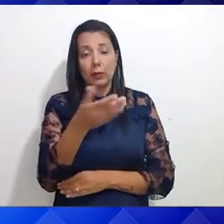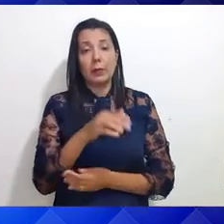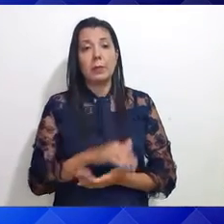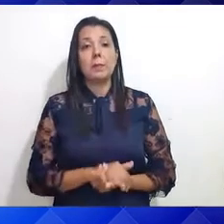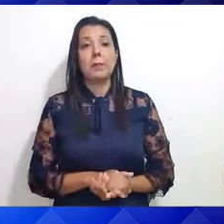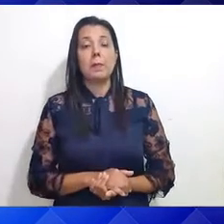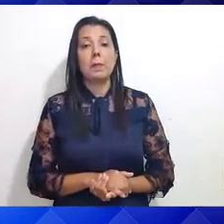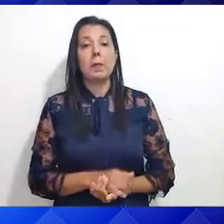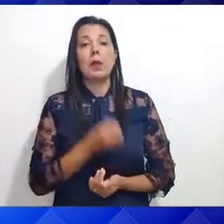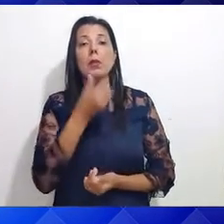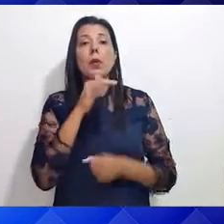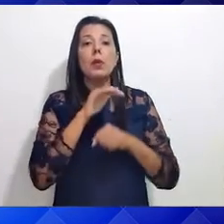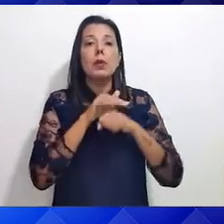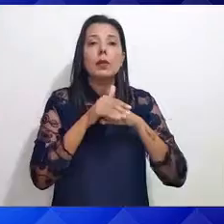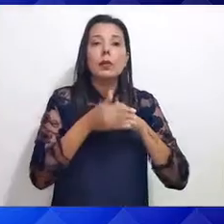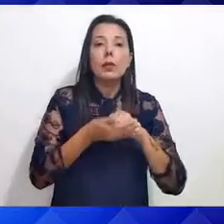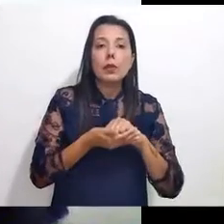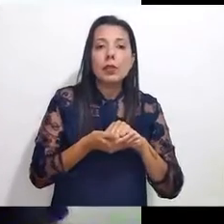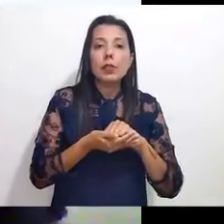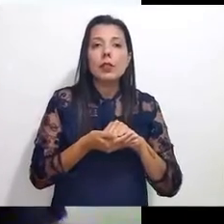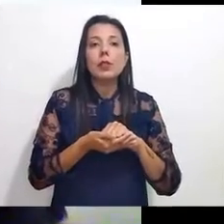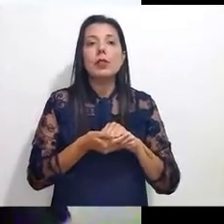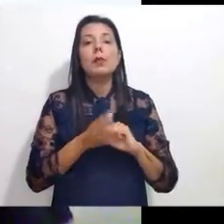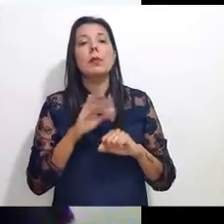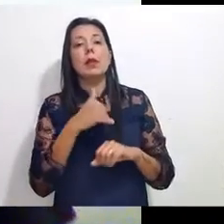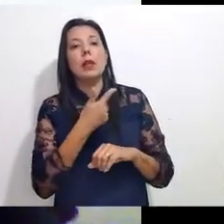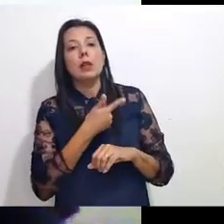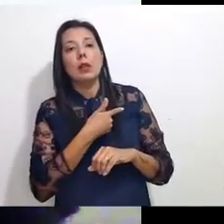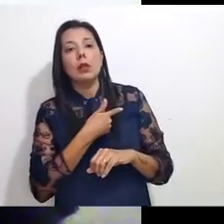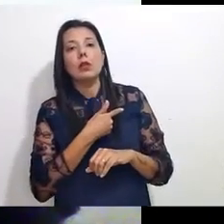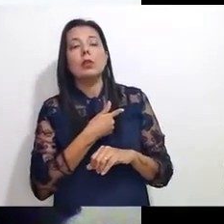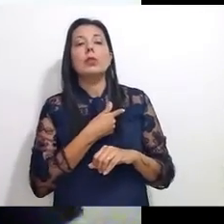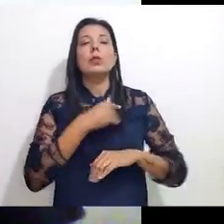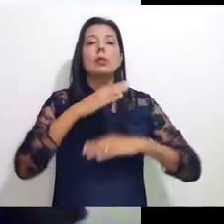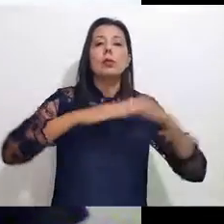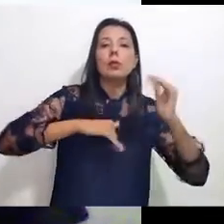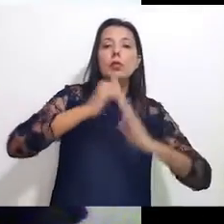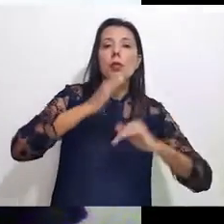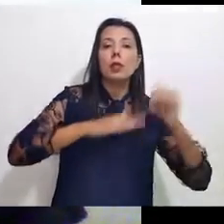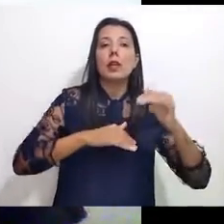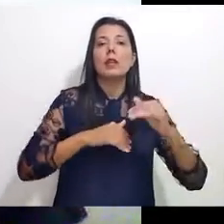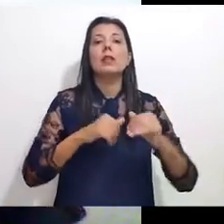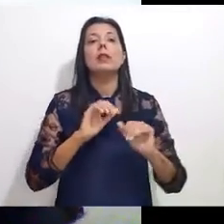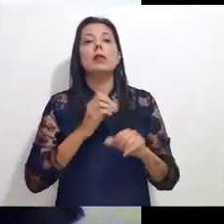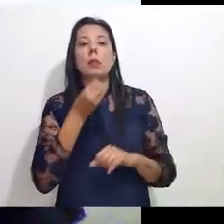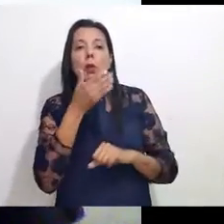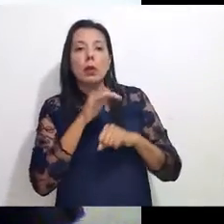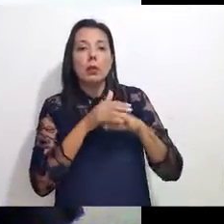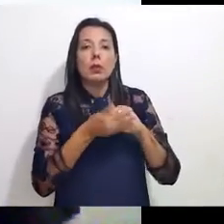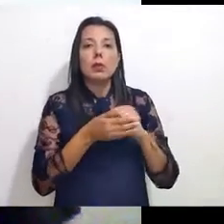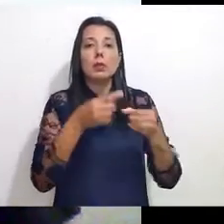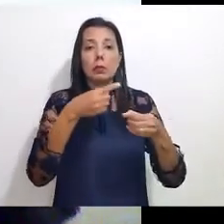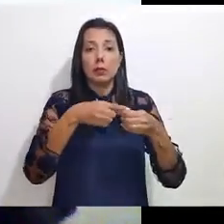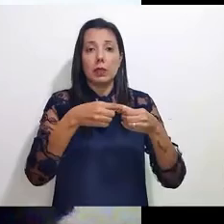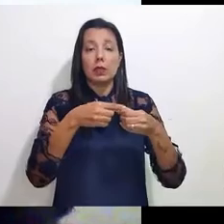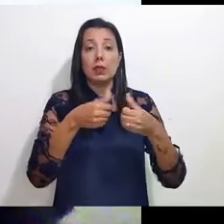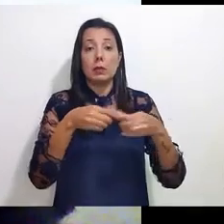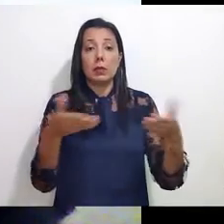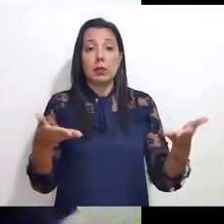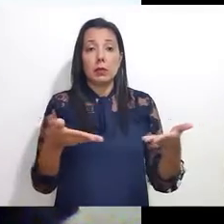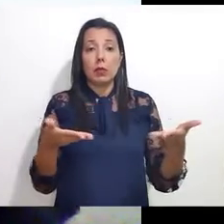Boa noite para a nossa categoria, boa noite para a sociedade. Estamos aqui hoje para tratar desse tema